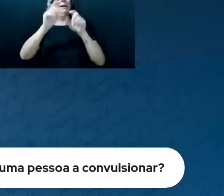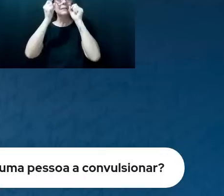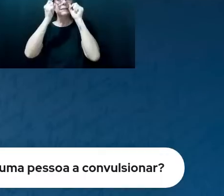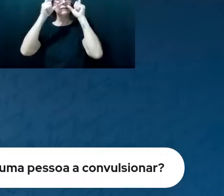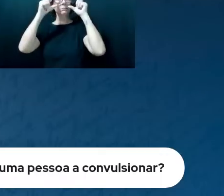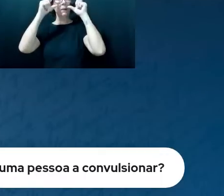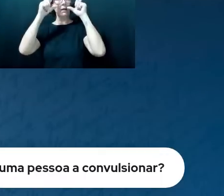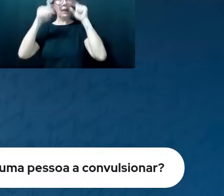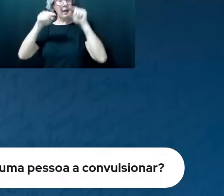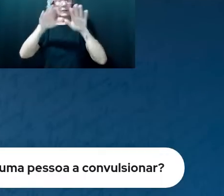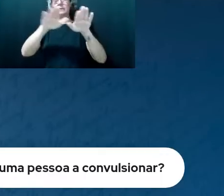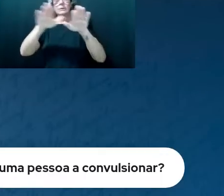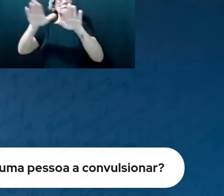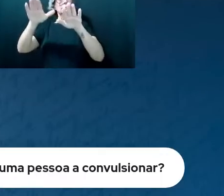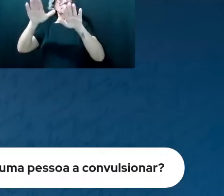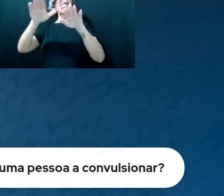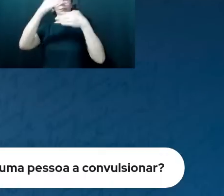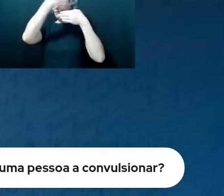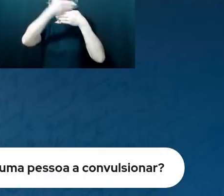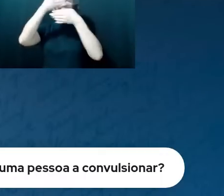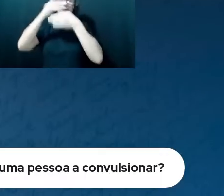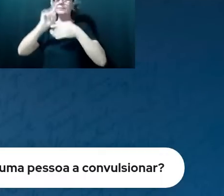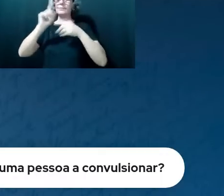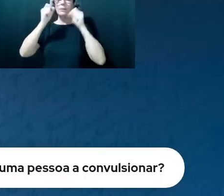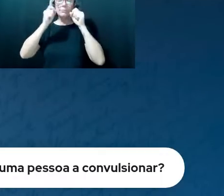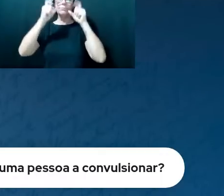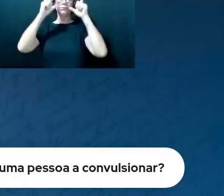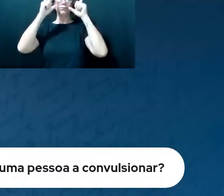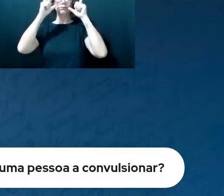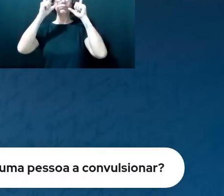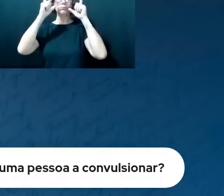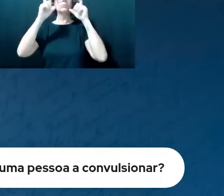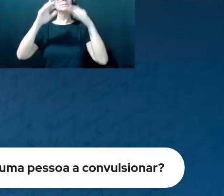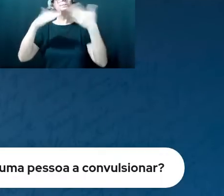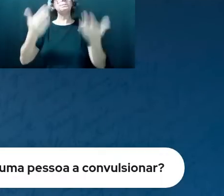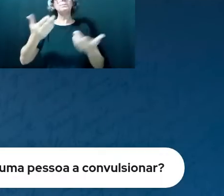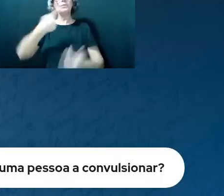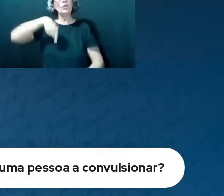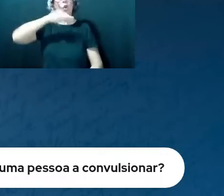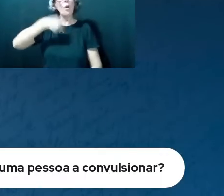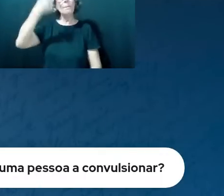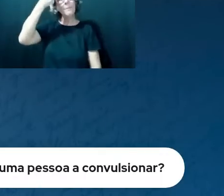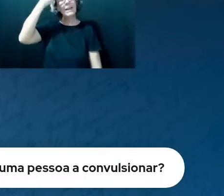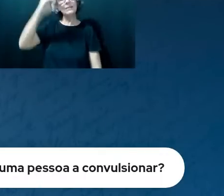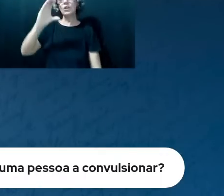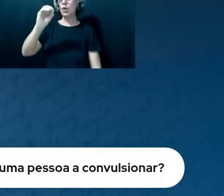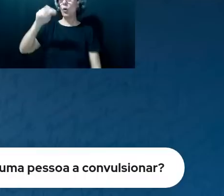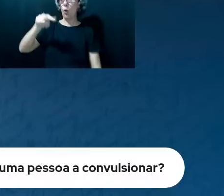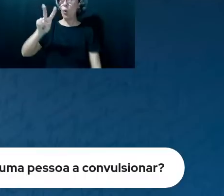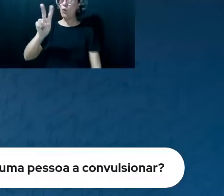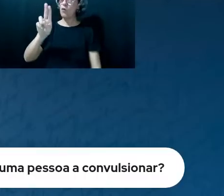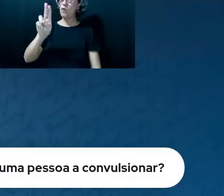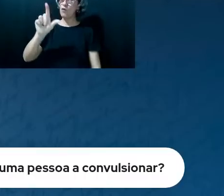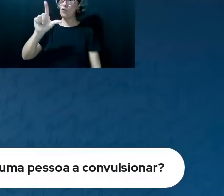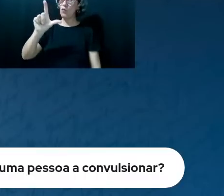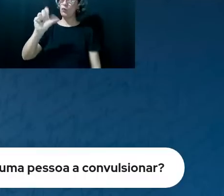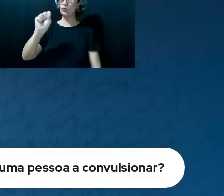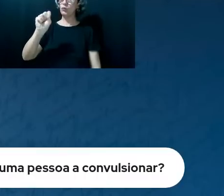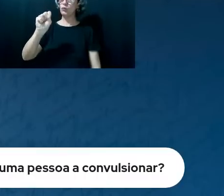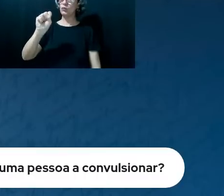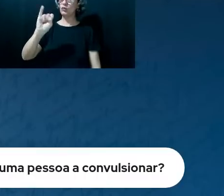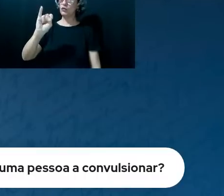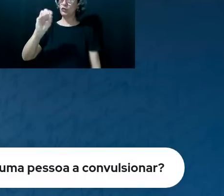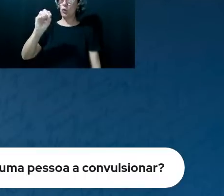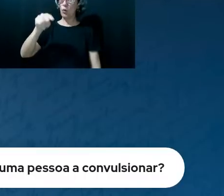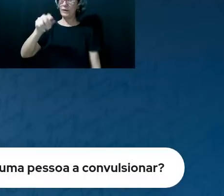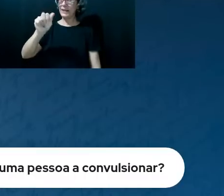convulsionário com os que têm convulsão em nossos dias de hoje, porque a gente pensa que está se tratando de epilepsia, está se tratando